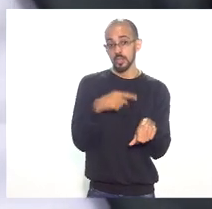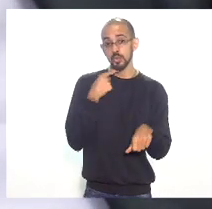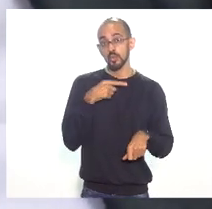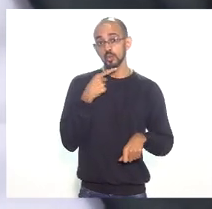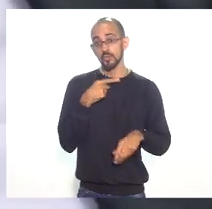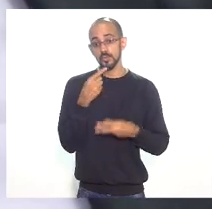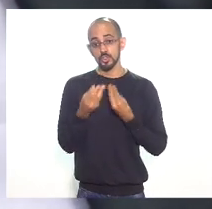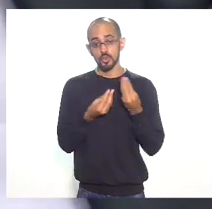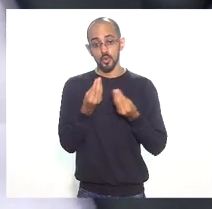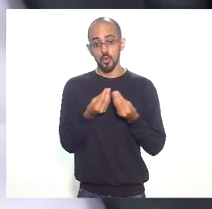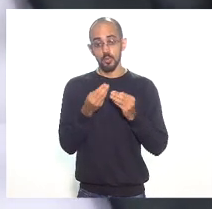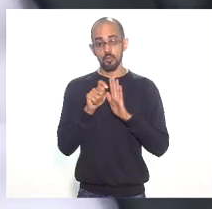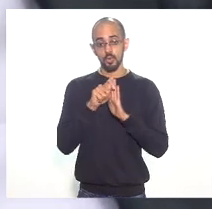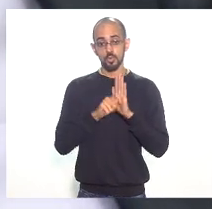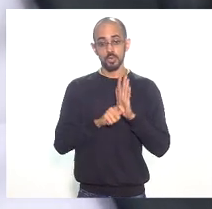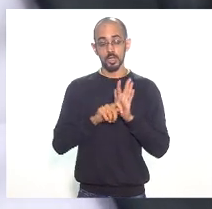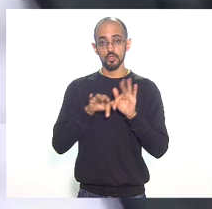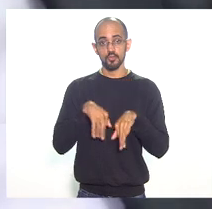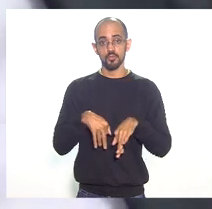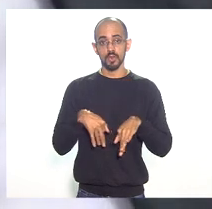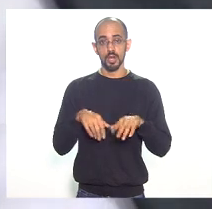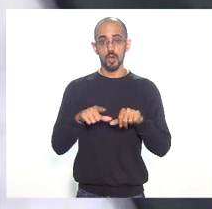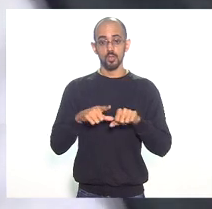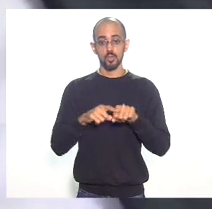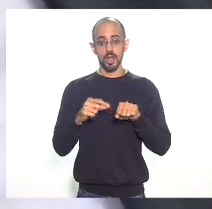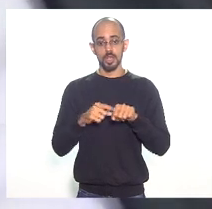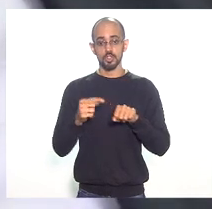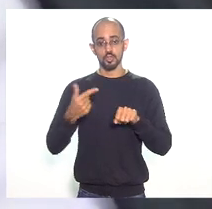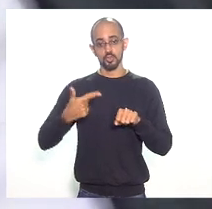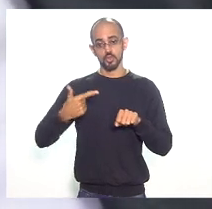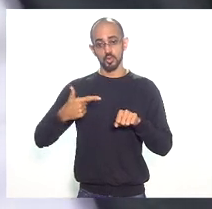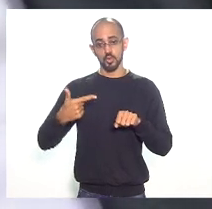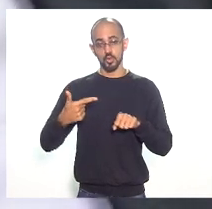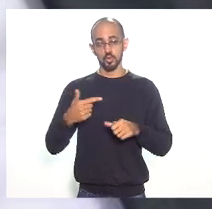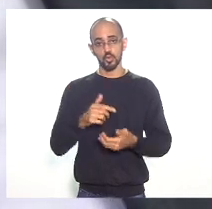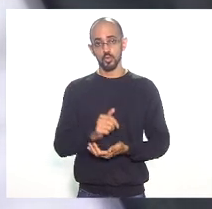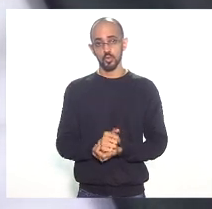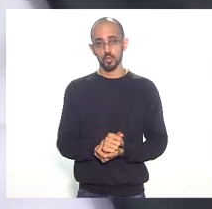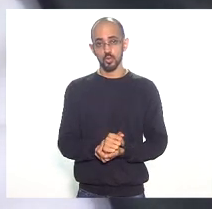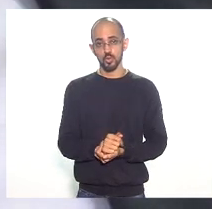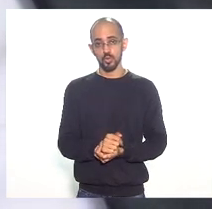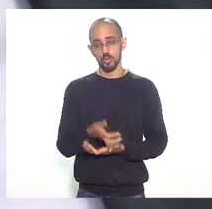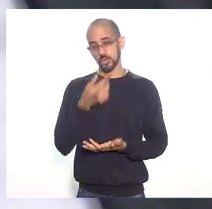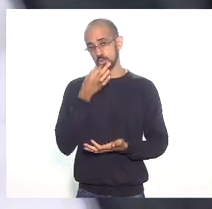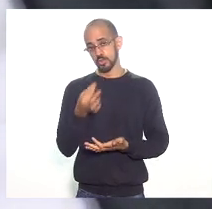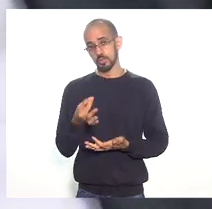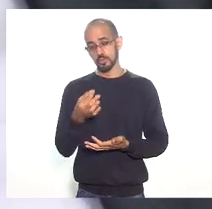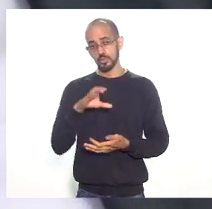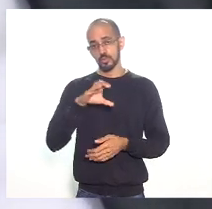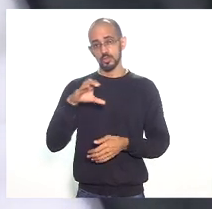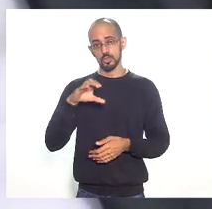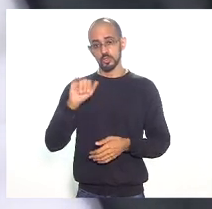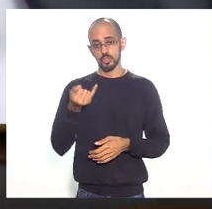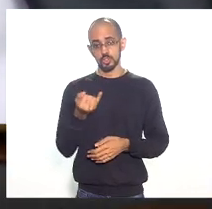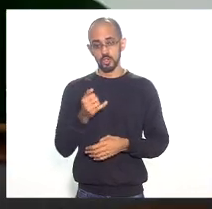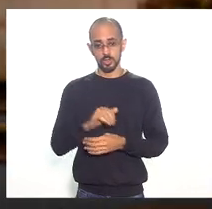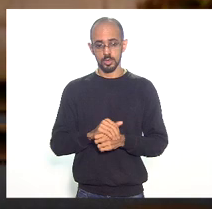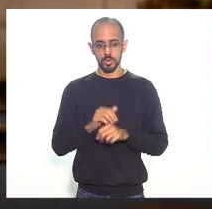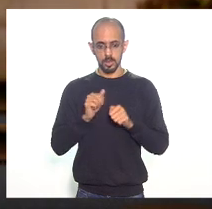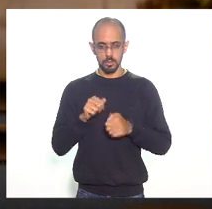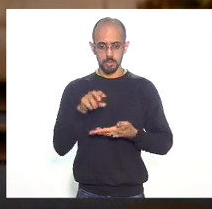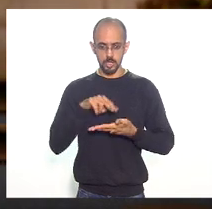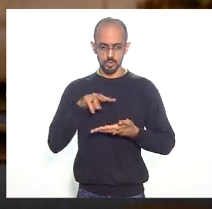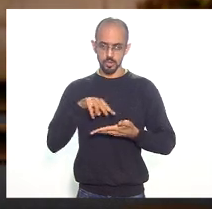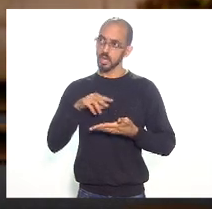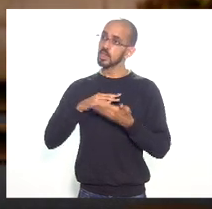respeito à redação final conferida ao artigo 2º no âmbito do parecer da CCJ, deputado Márcio Pacheco. Eu posso ler, presidente,